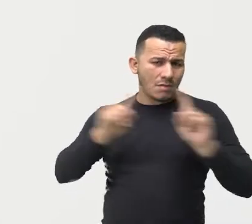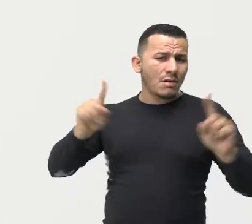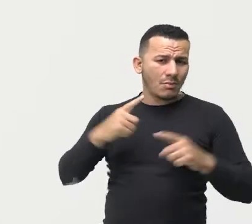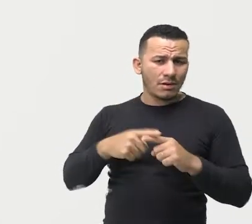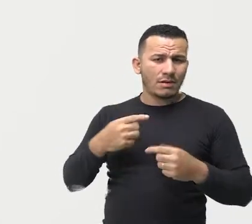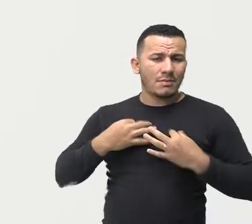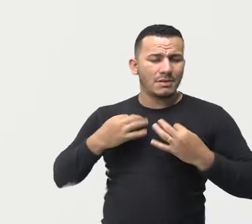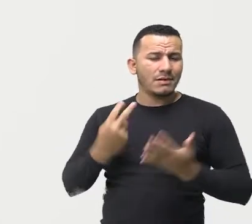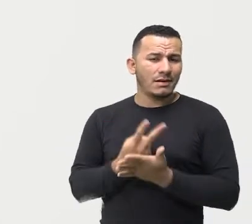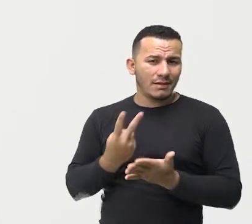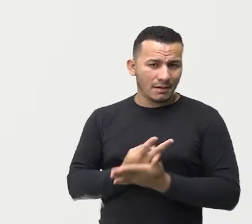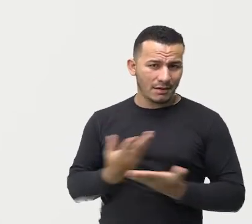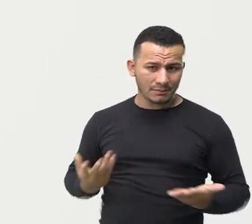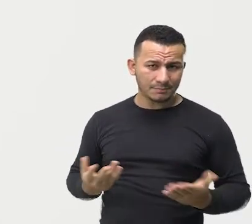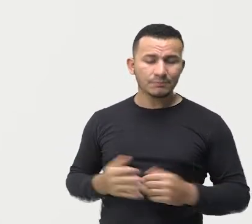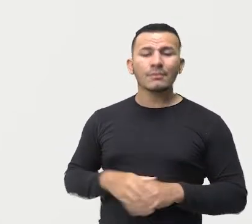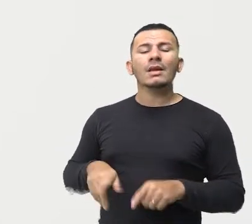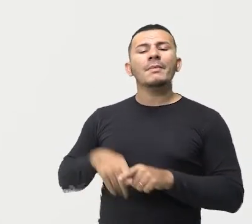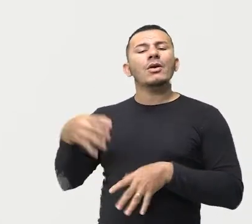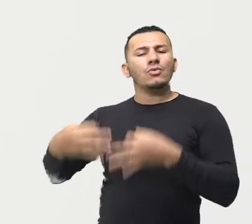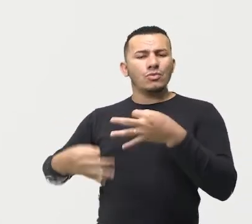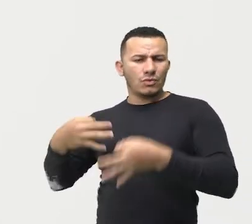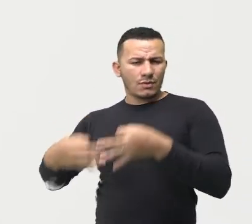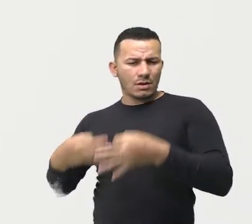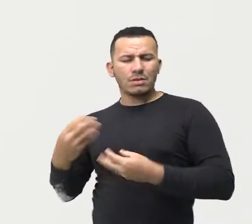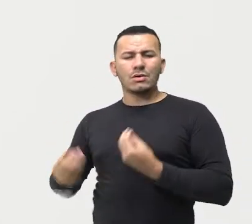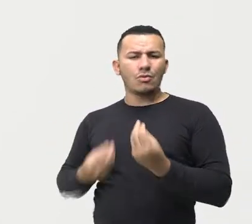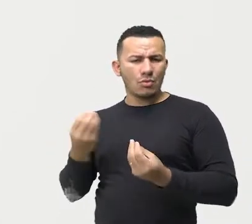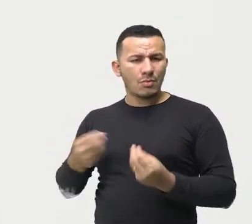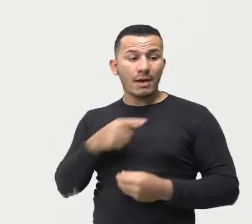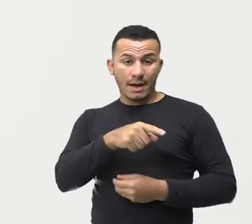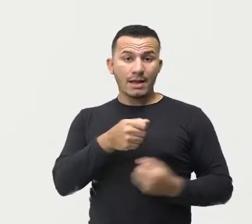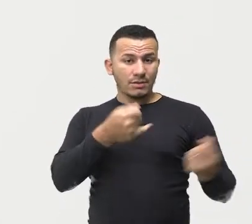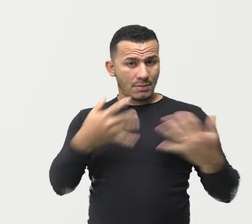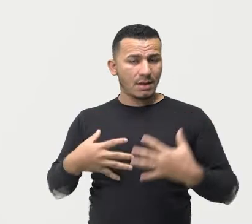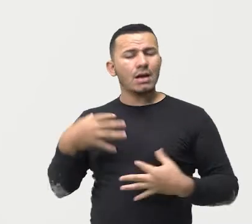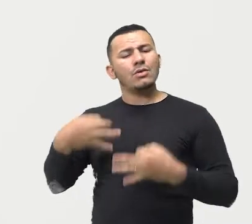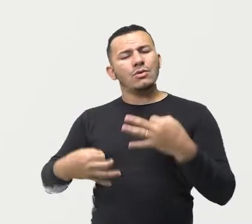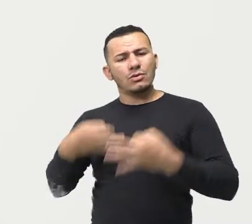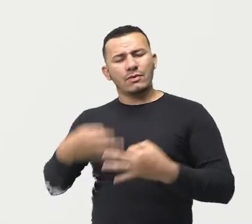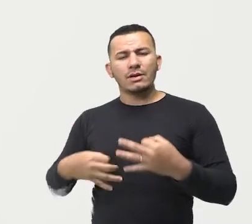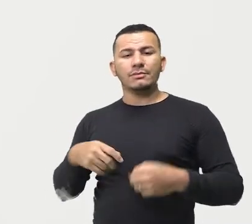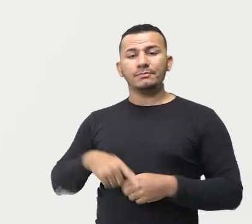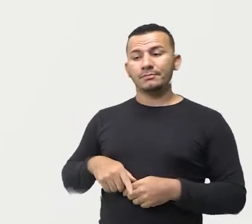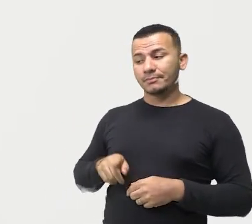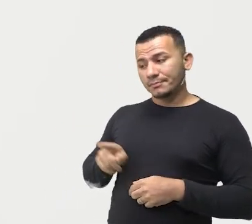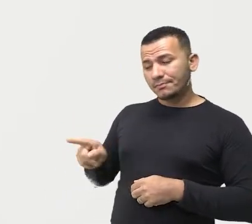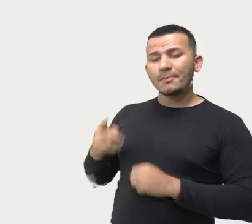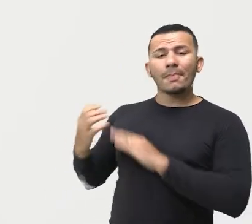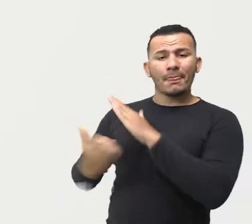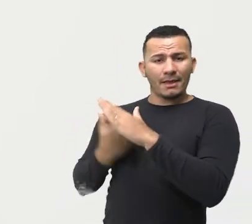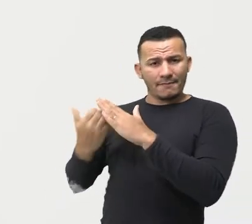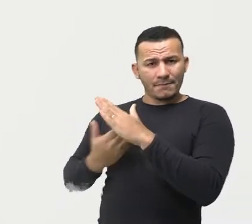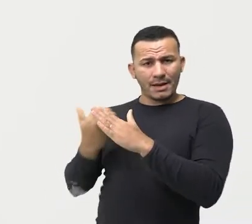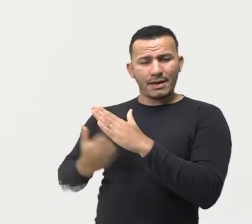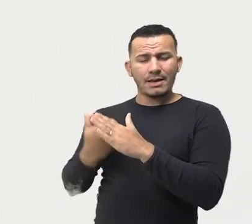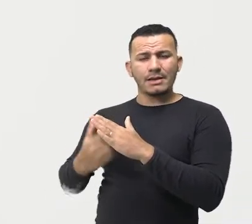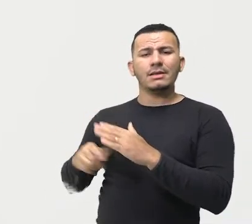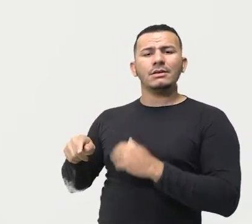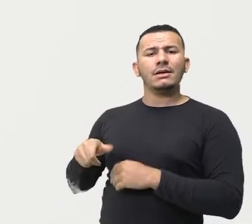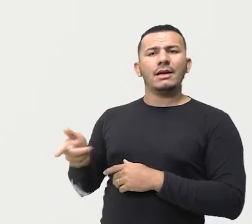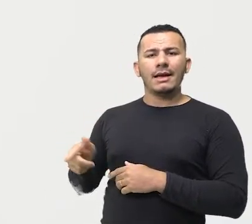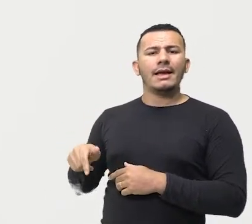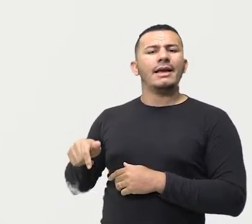reclamar Ok e a justificativa ou seja justifica também olha só a empresa não tem o produto